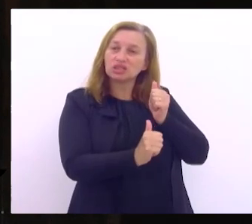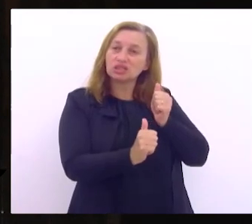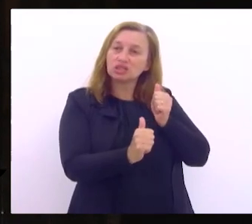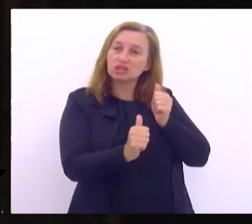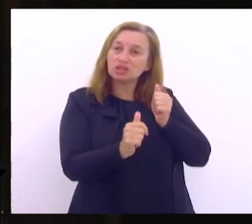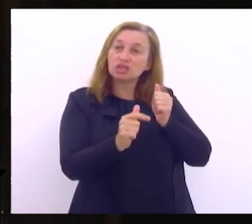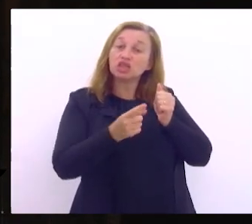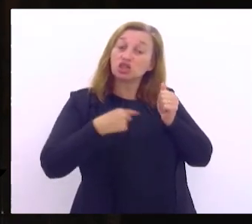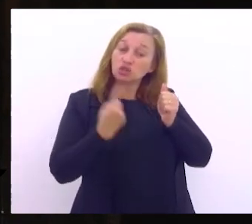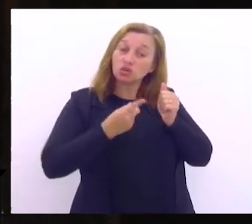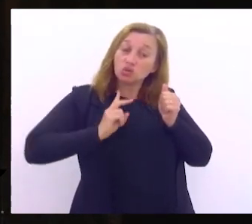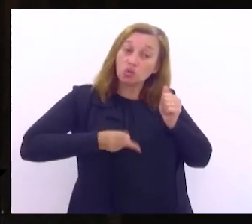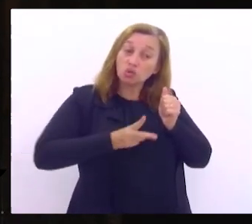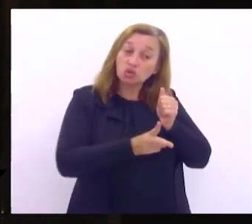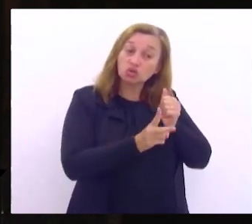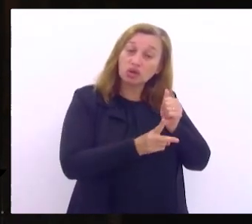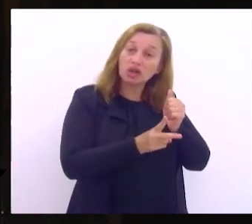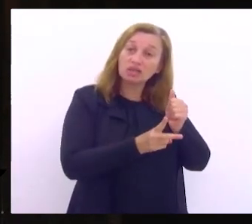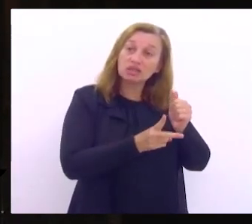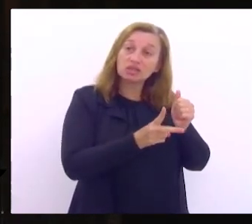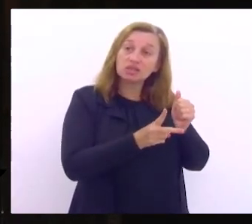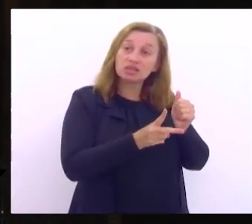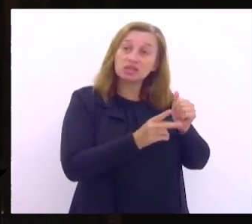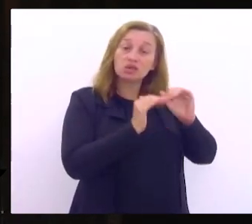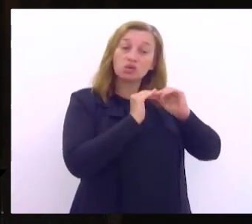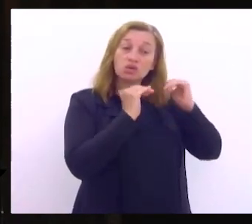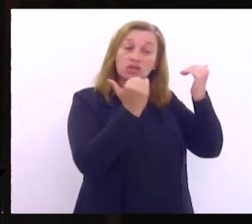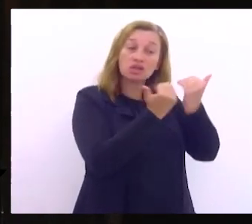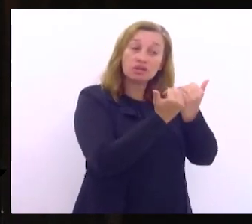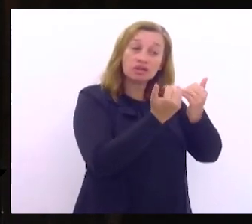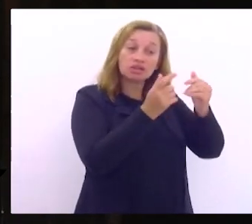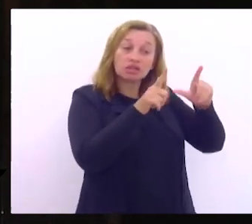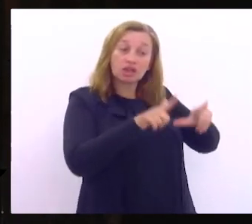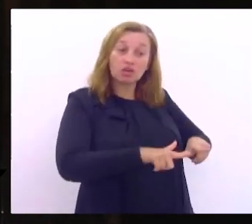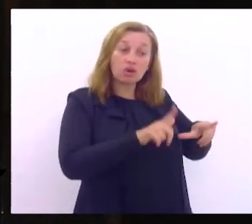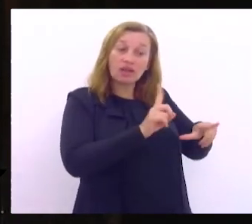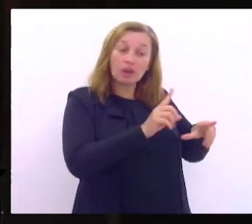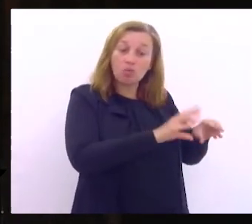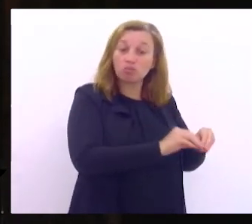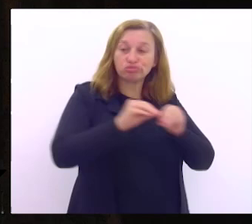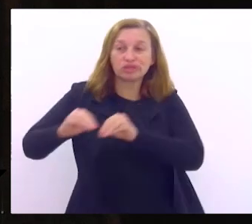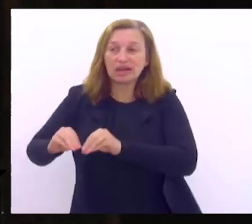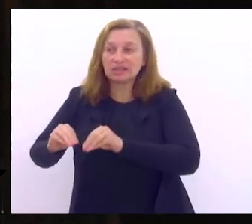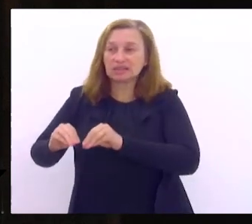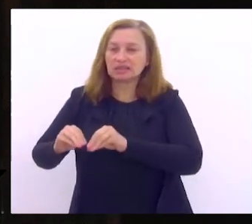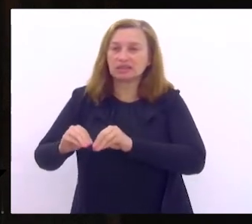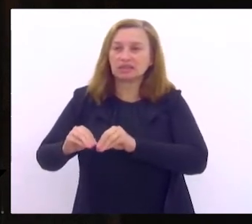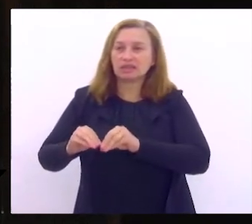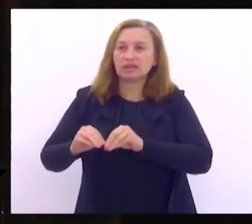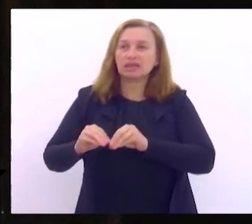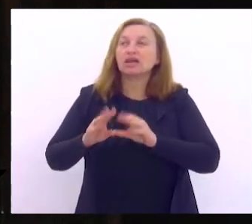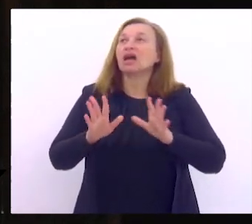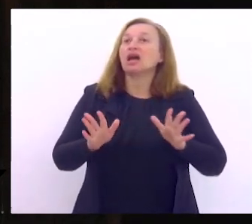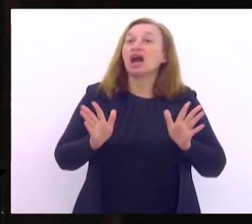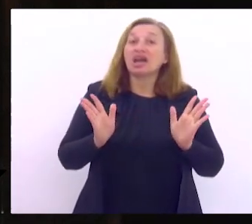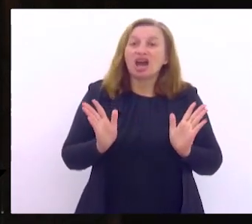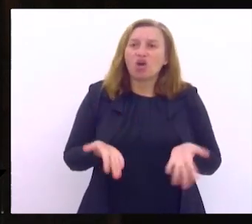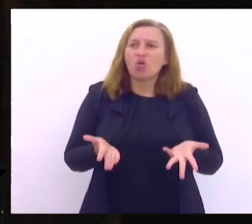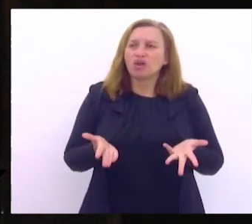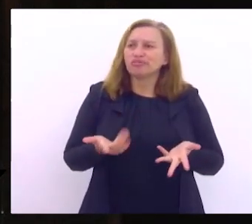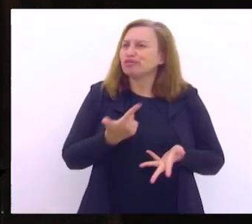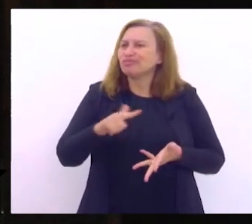tivéssemos a continuidade do Célio de Barros. E aí, de lá para cá, nem lá do outro lado, nem do lado de